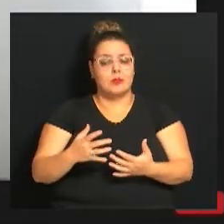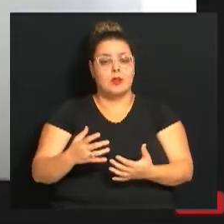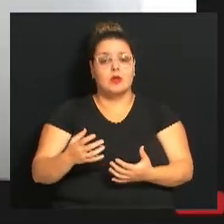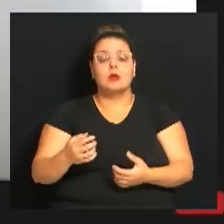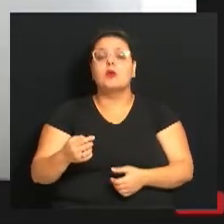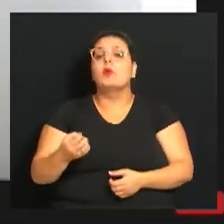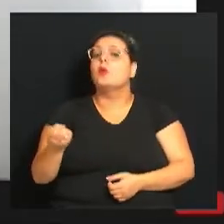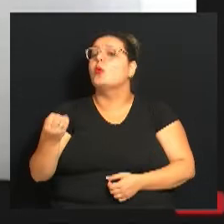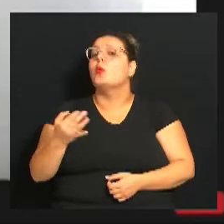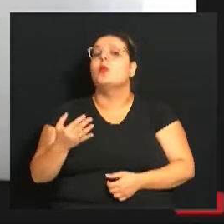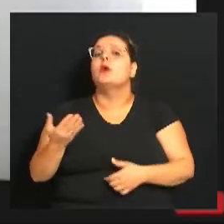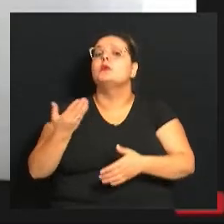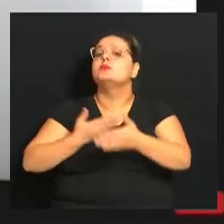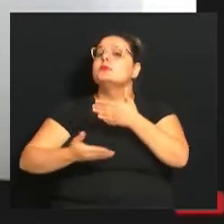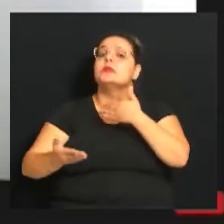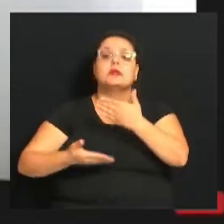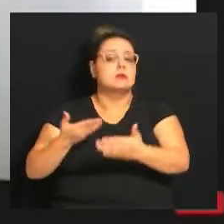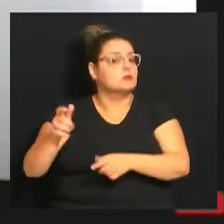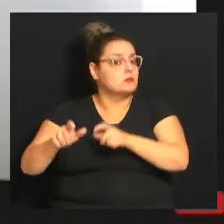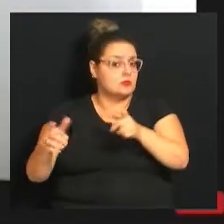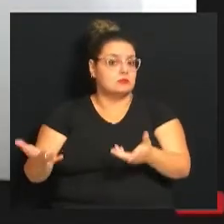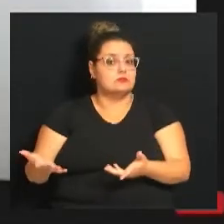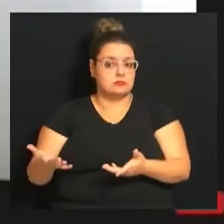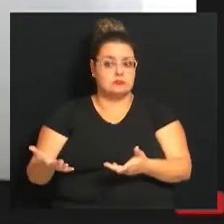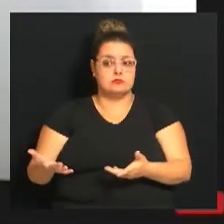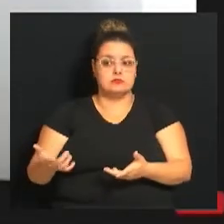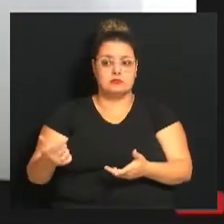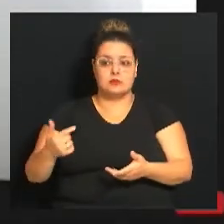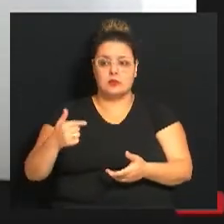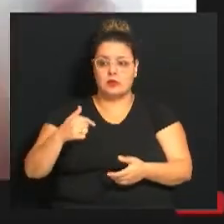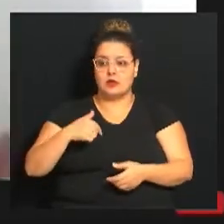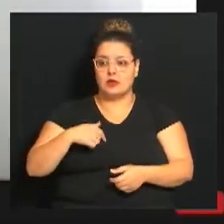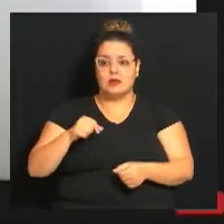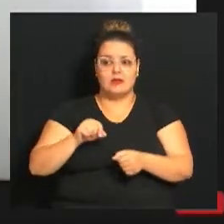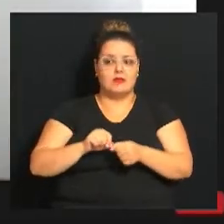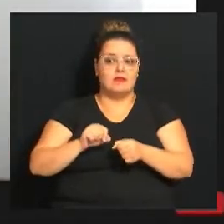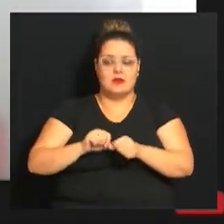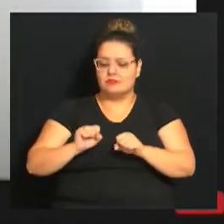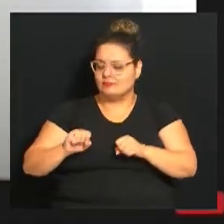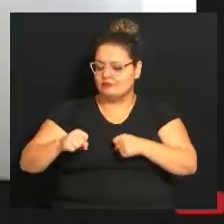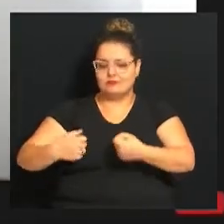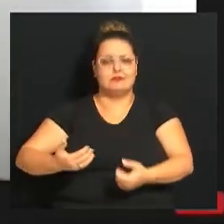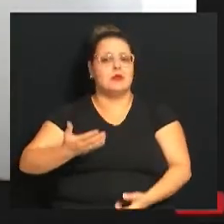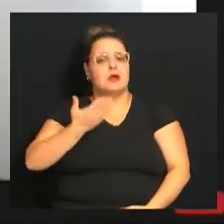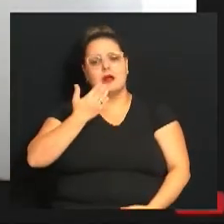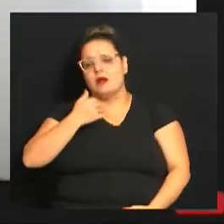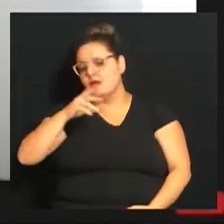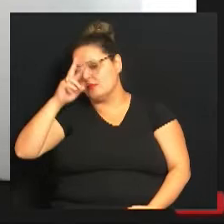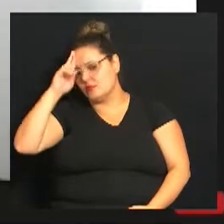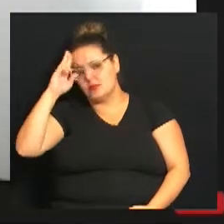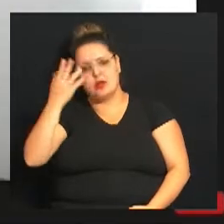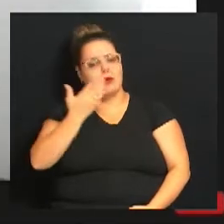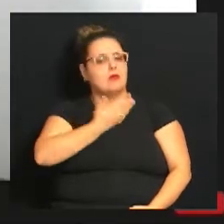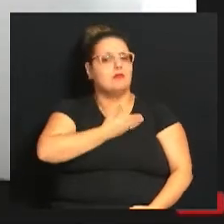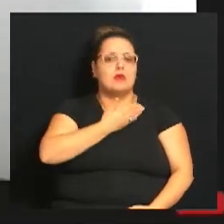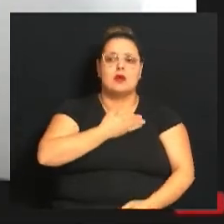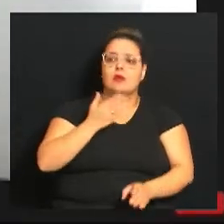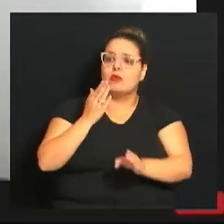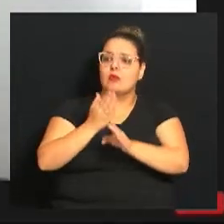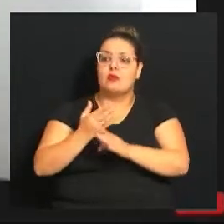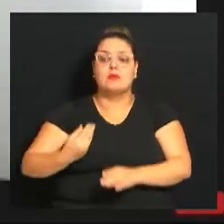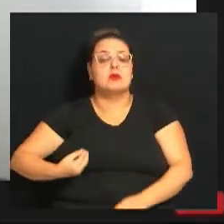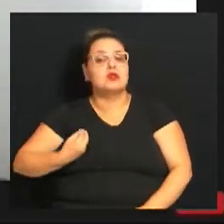para interagir com outras pessoas. Eu, do meu lado, faço sempre um esforço para ir almoçar com algum amigo, encontrar pessoas ao vivo,